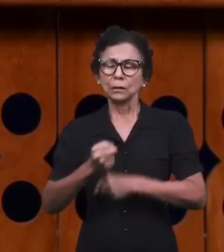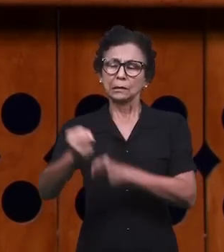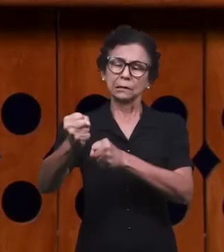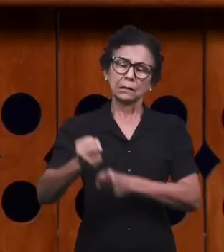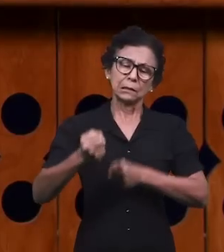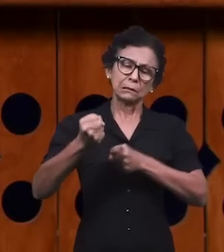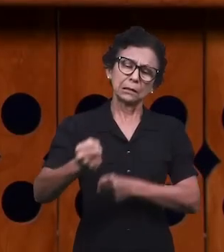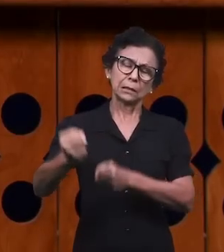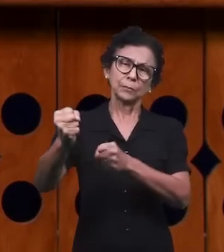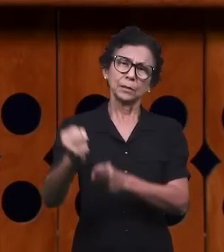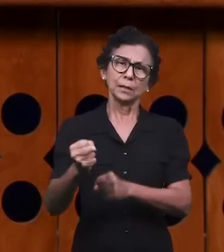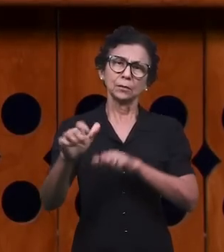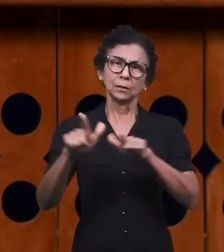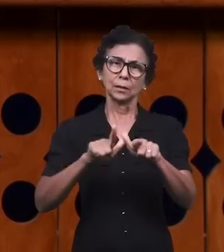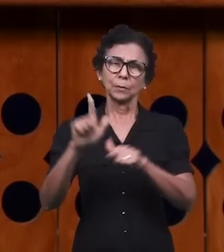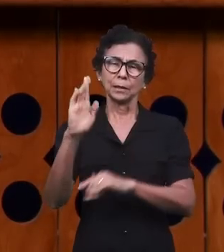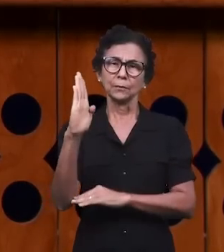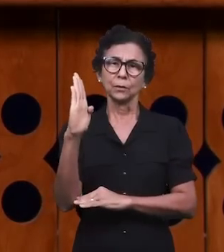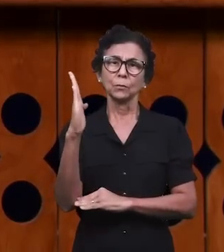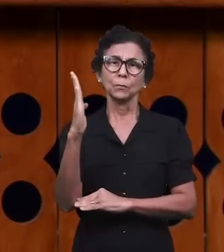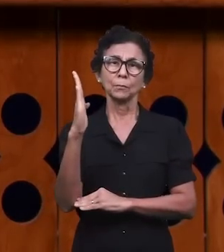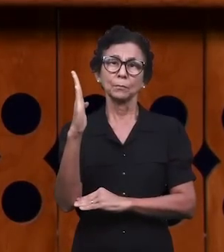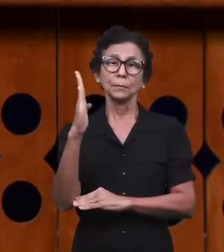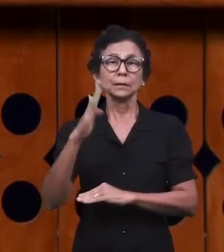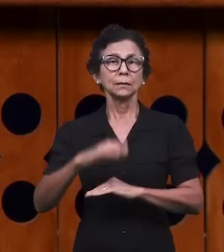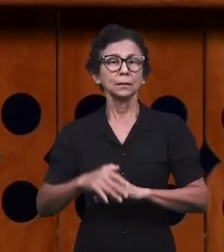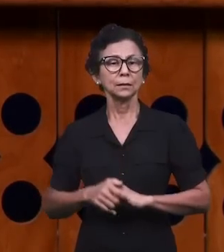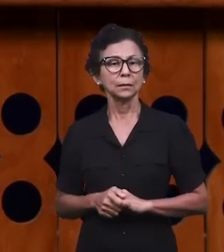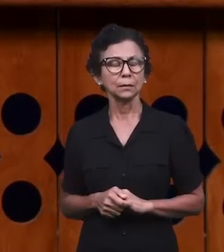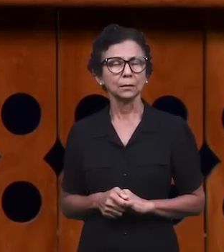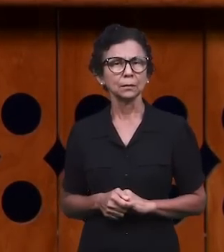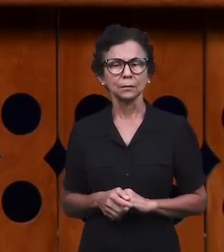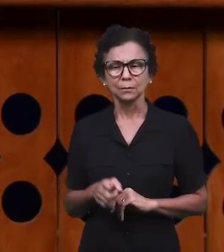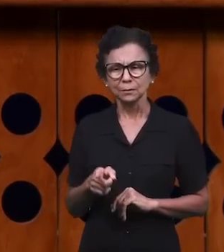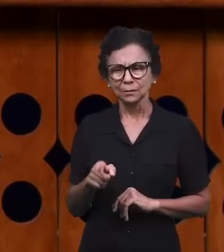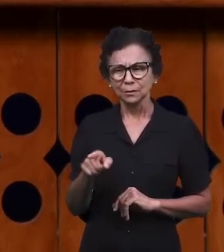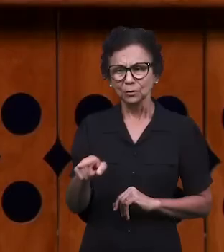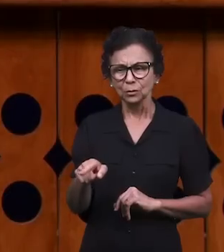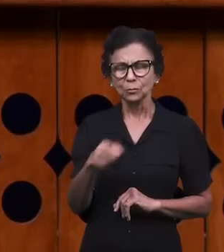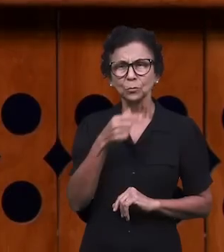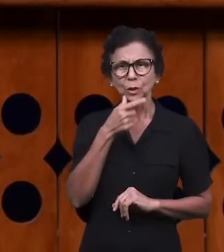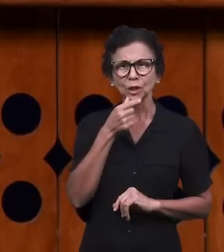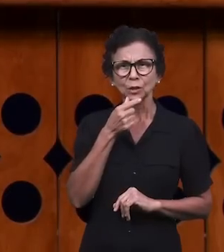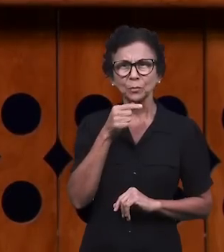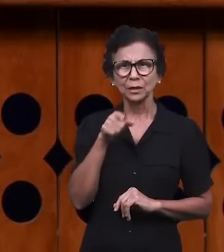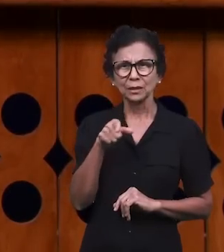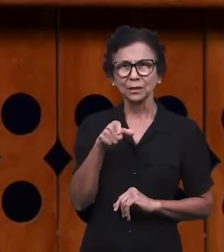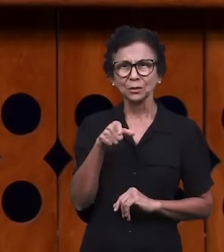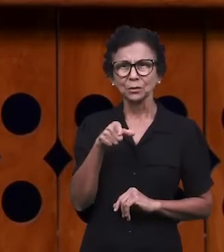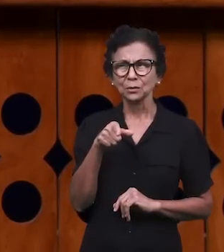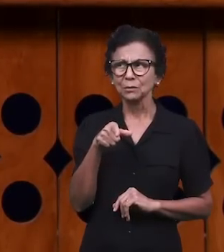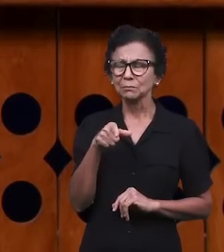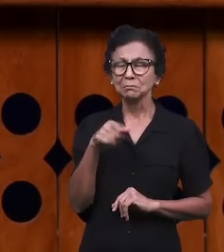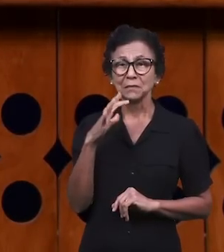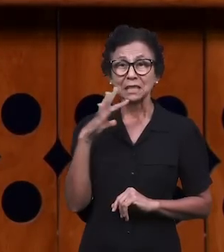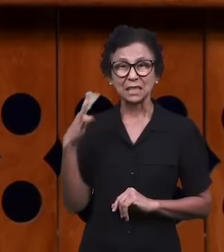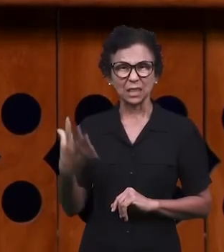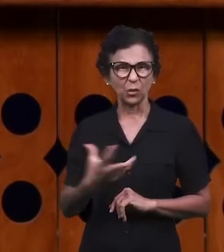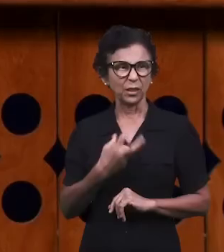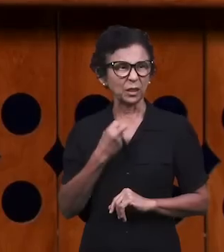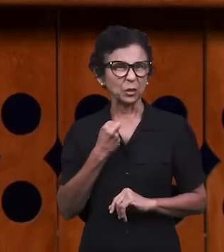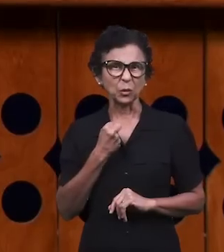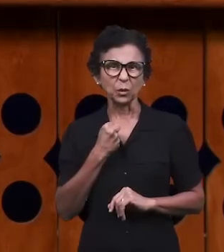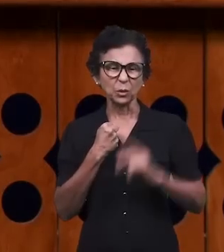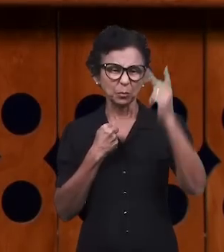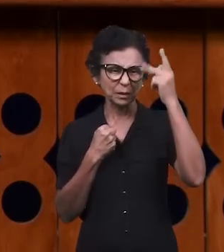Ninguém imaginava que aquele menino seria o Salvador do mundo. Bom, era um mistério